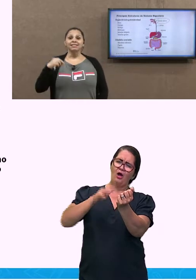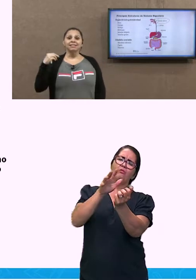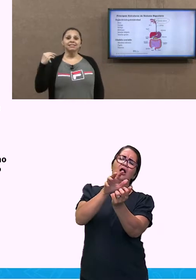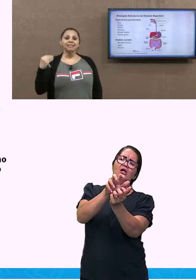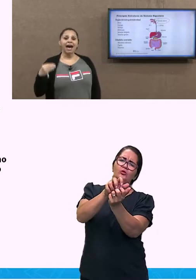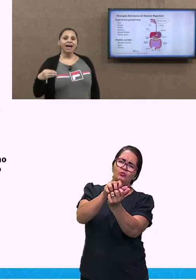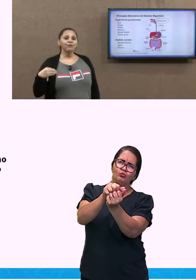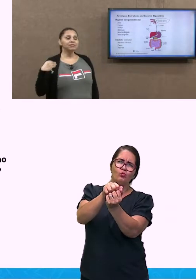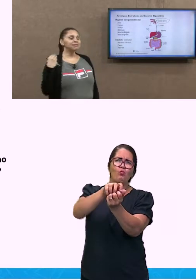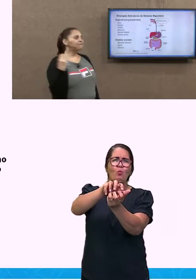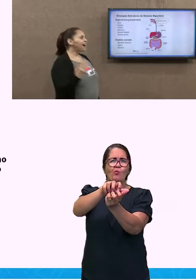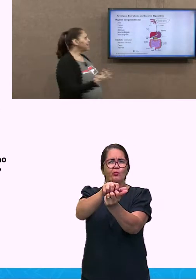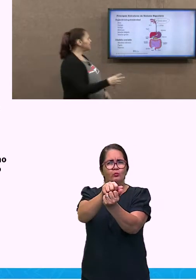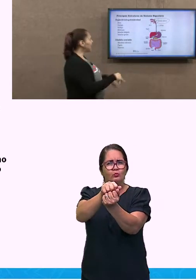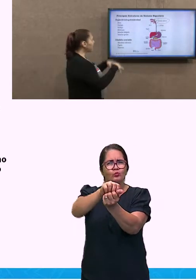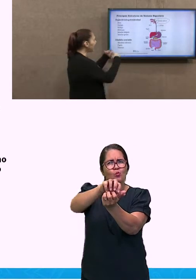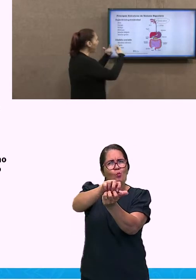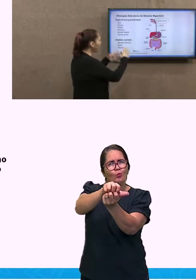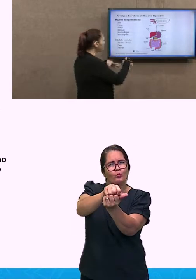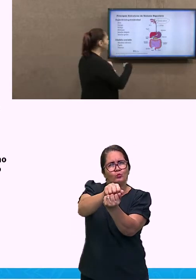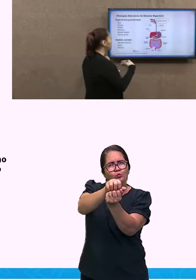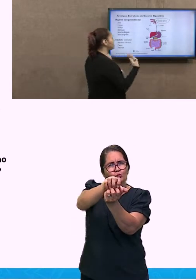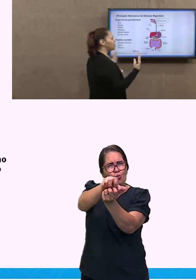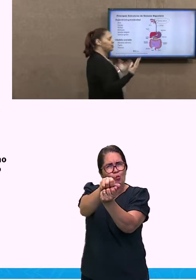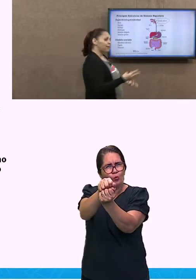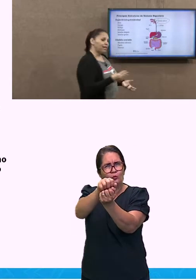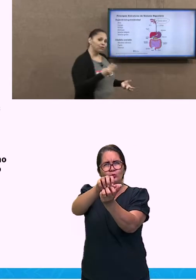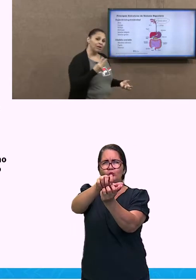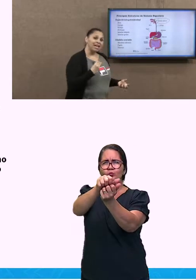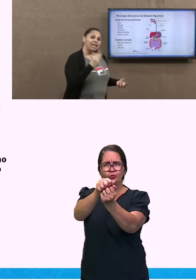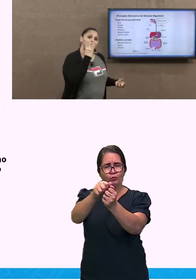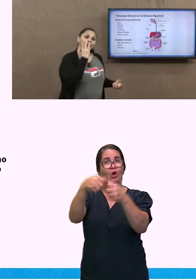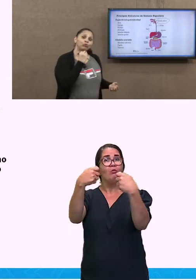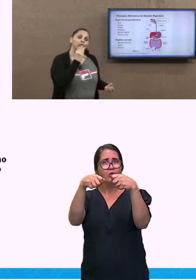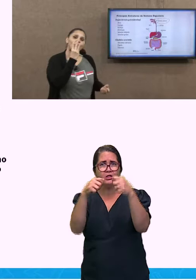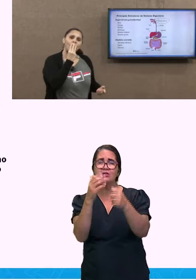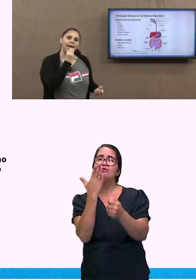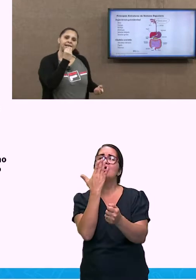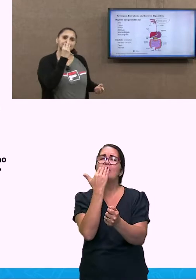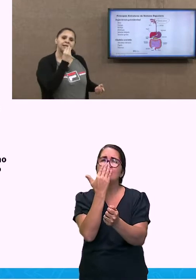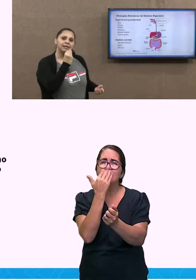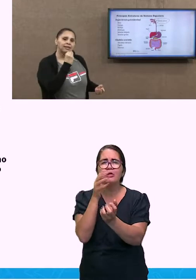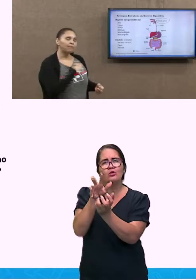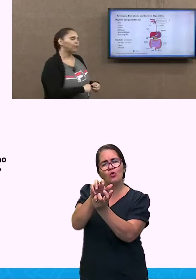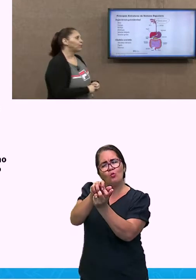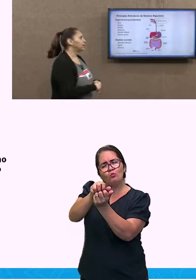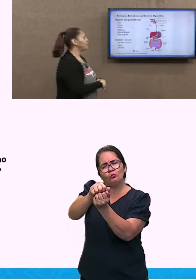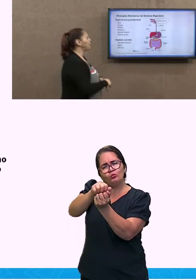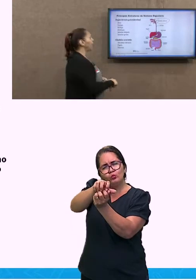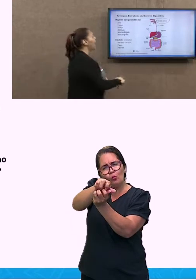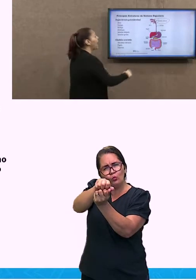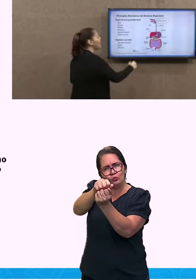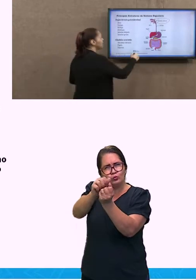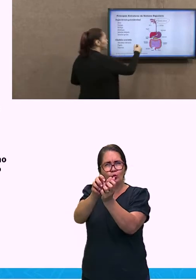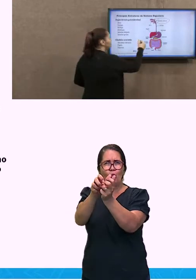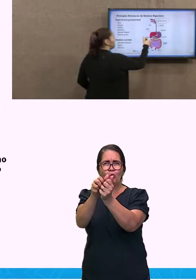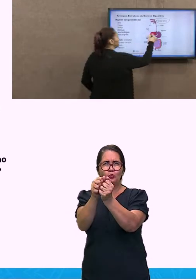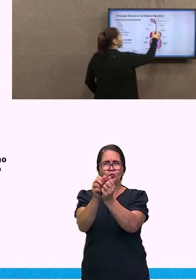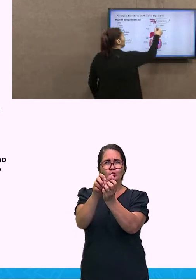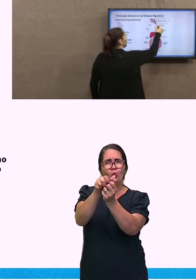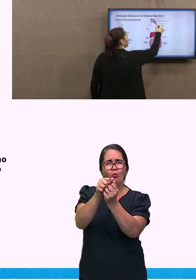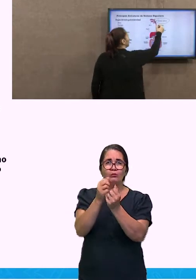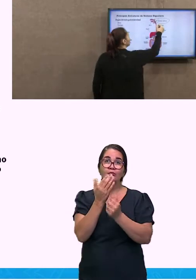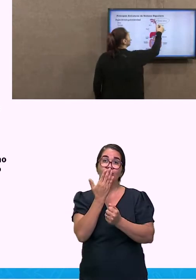É necessário que se faça a quebra deste alimento e tudo começa na boca. Aí a gente